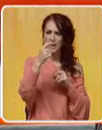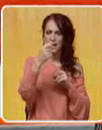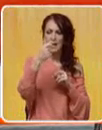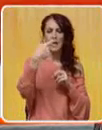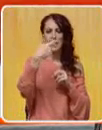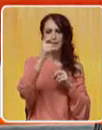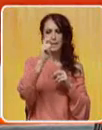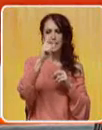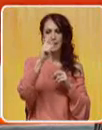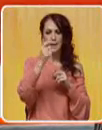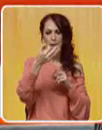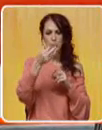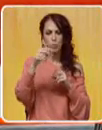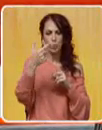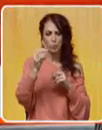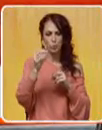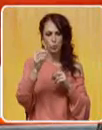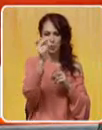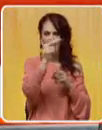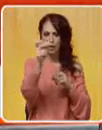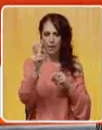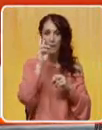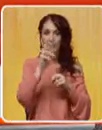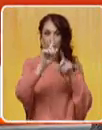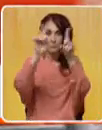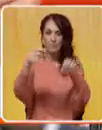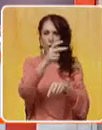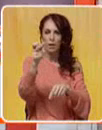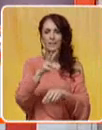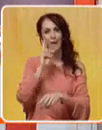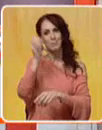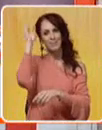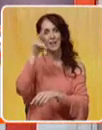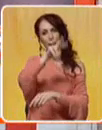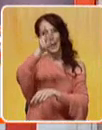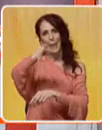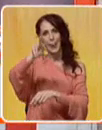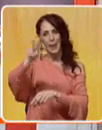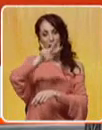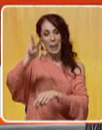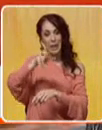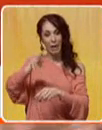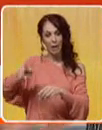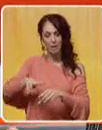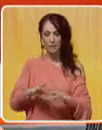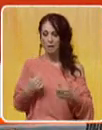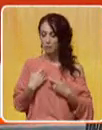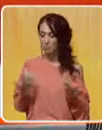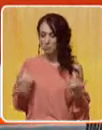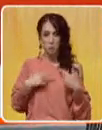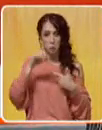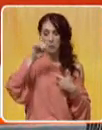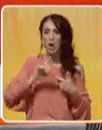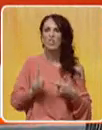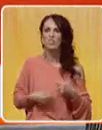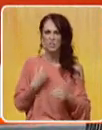todos brindaram com um teleponto que eu que eu gostei muito porque eu nunca sabia eu não sabia